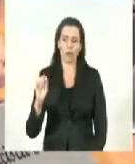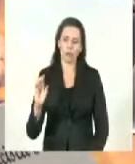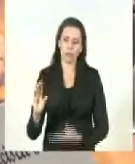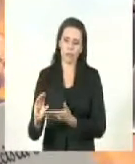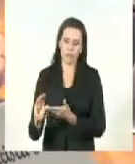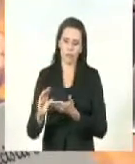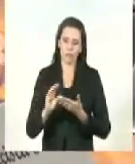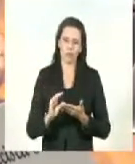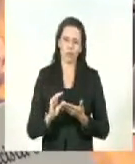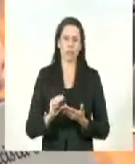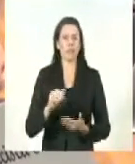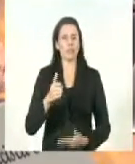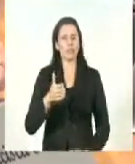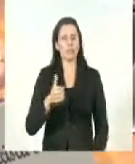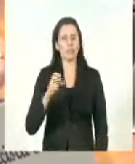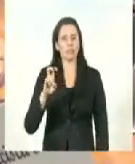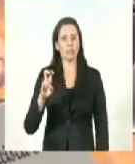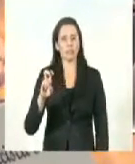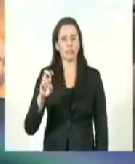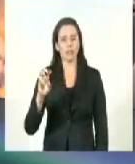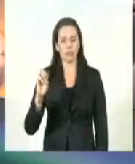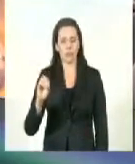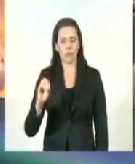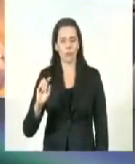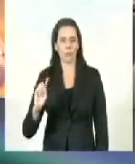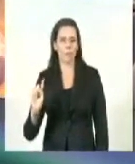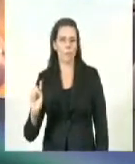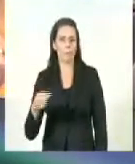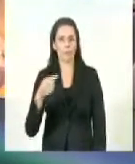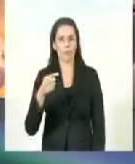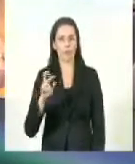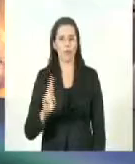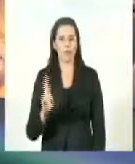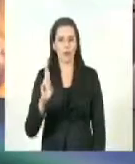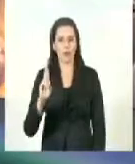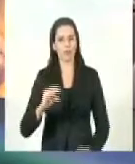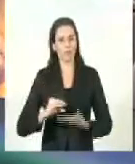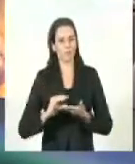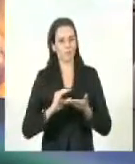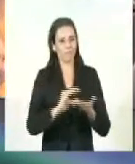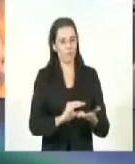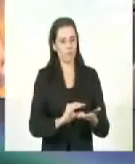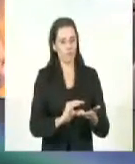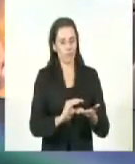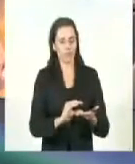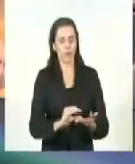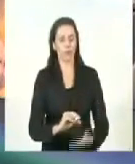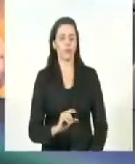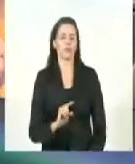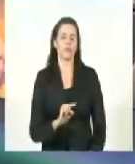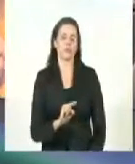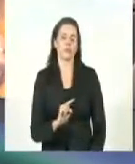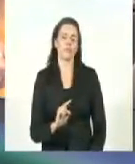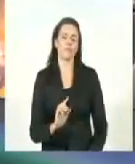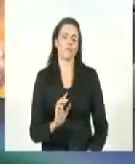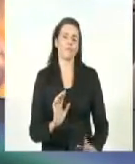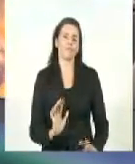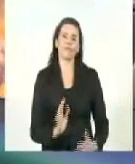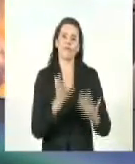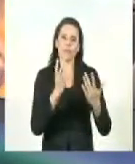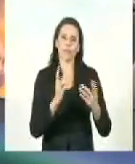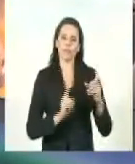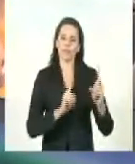de 150 mil reais do carnaval. Sou muito grato ao doutor Humberto por ter feito isso, esse gesto democrático